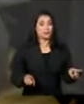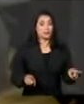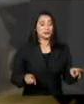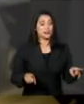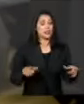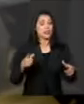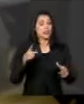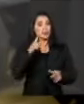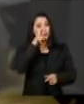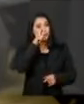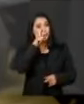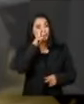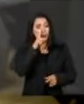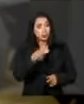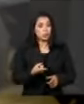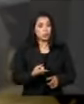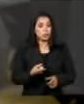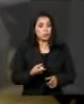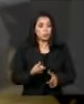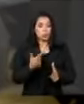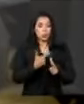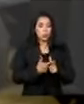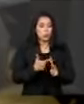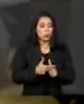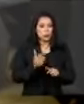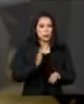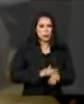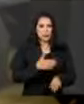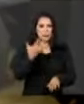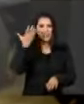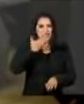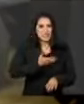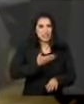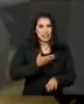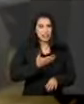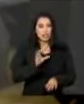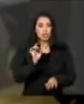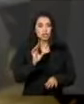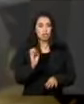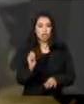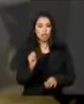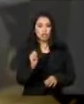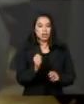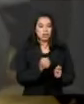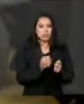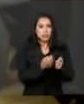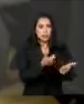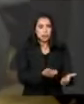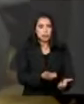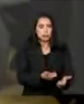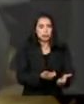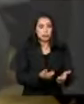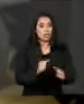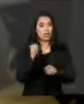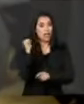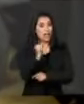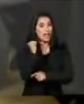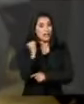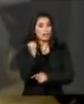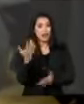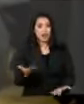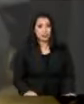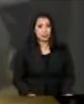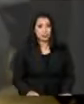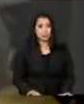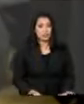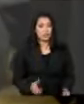uma pequena pastilha, uma pastilha que faz cessar a dor momentânea, mas estamos agravando e alimentando esse tumor. Não